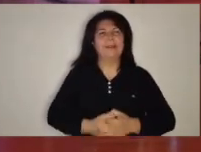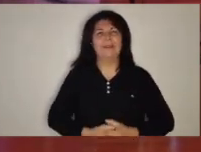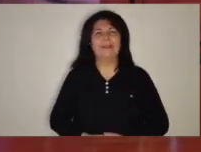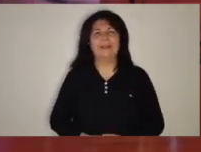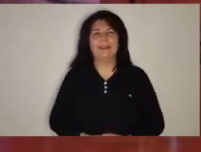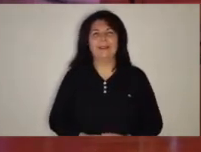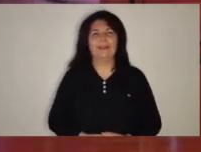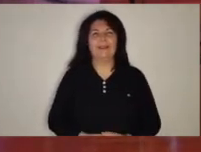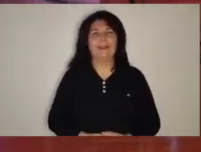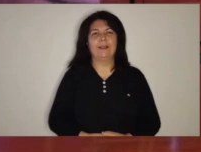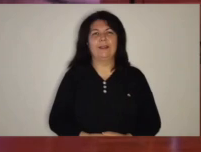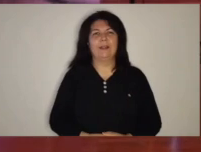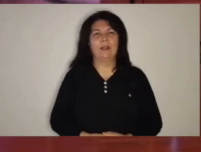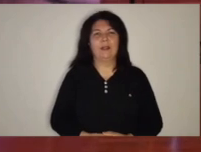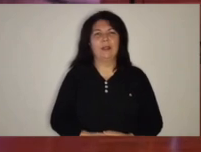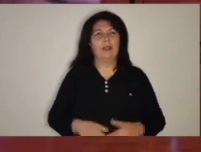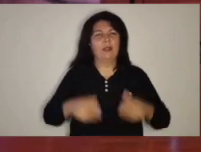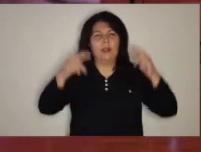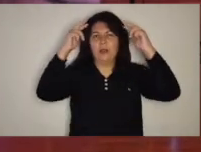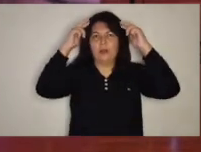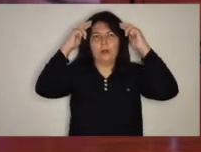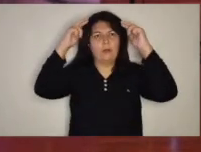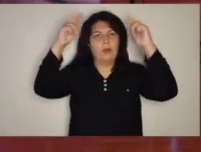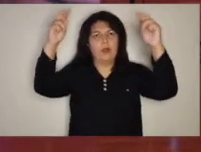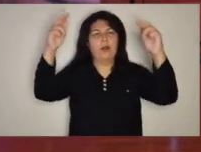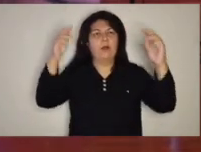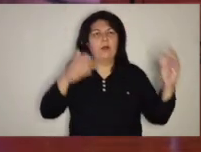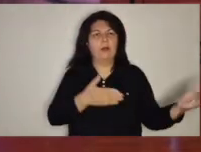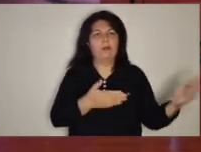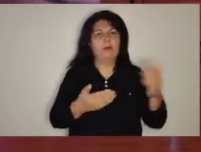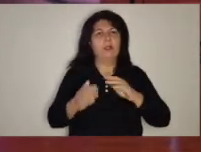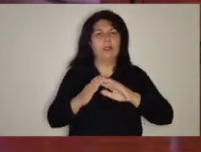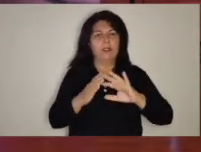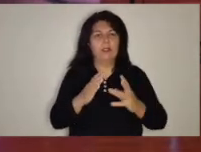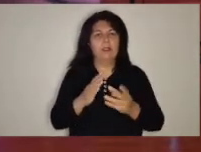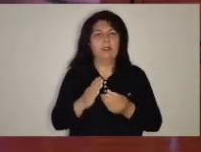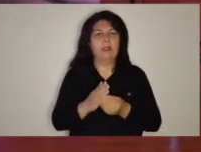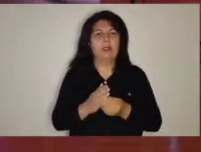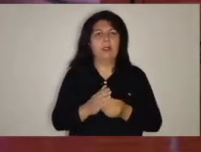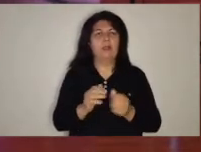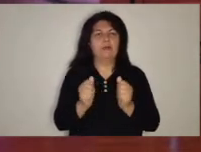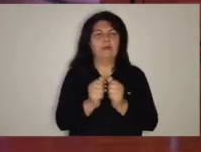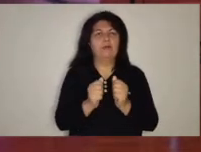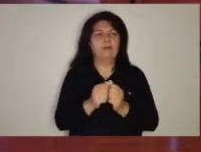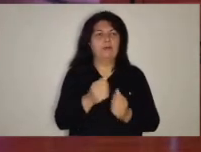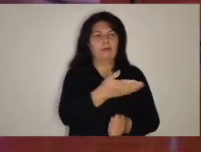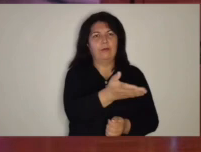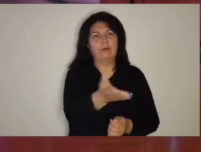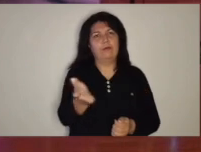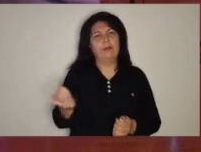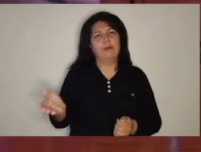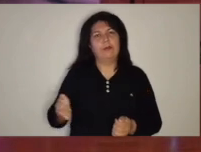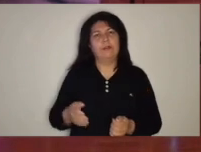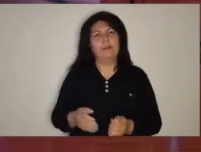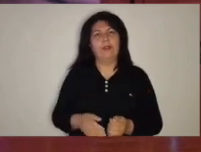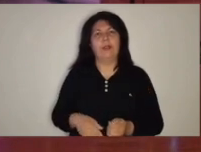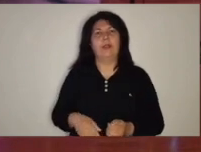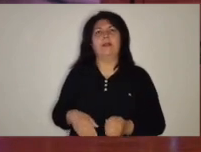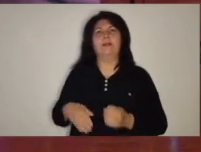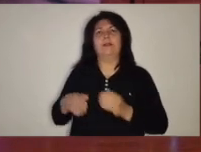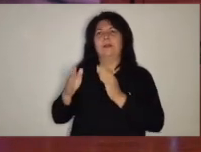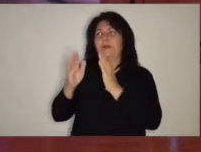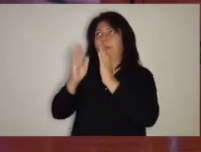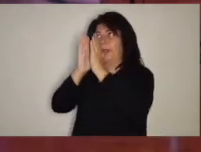É uma honra estar aqui nessa casa, juntamente com os irmãos, para adorar e exaltar ao nome do Senhor